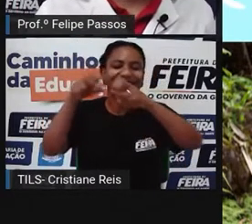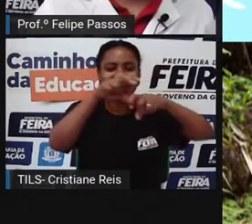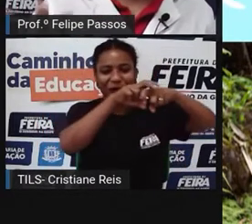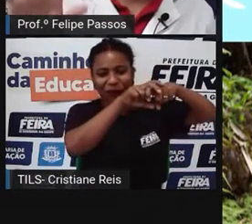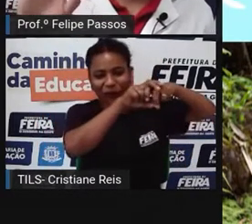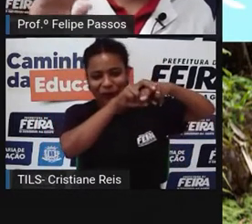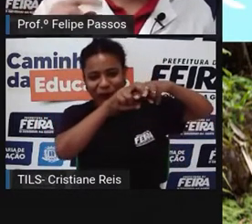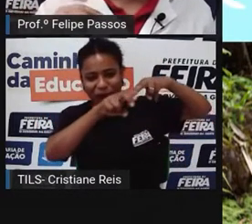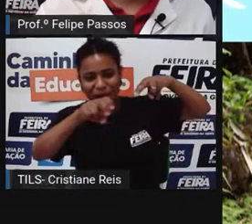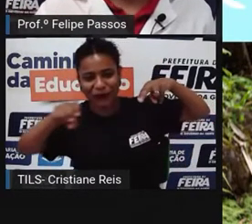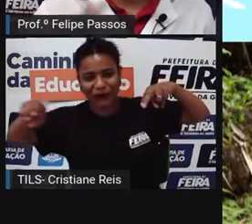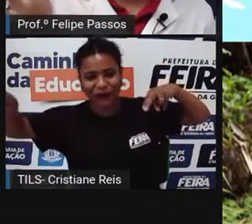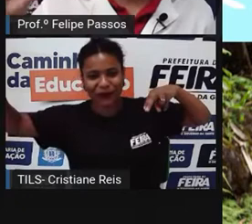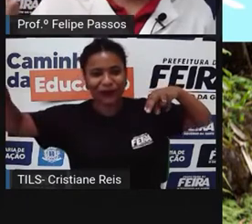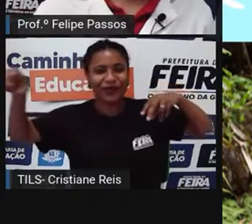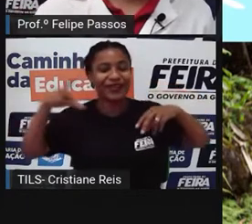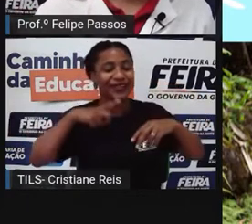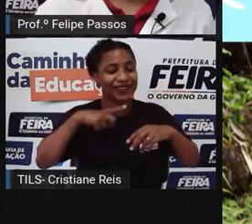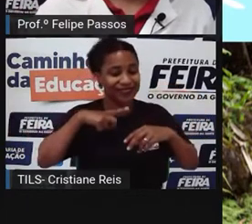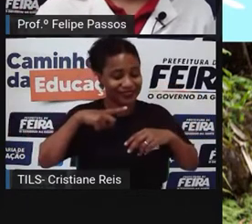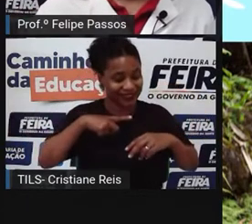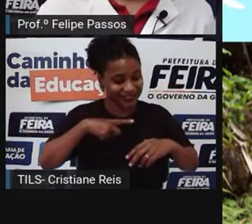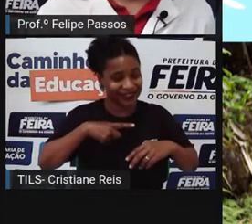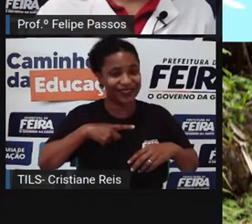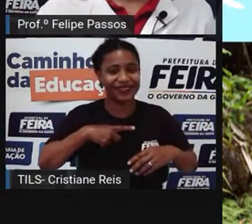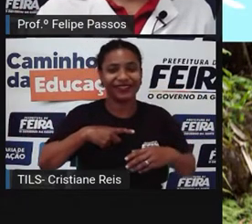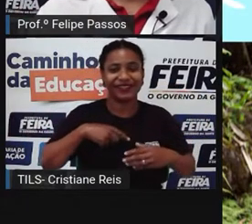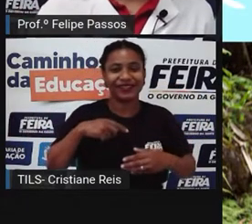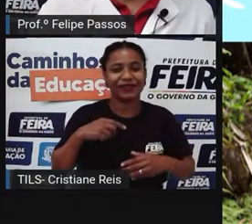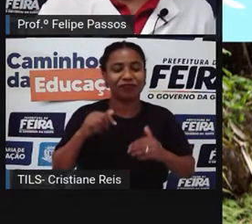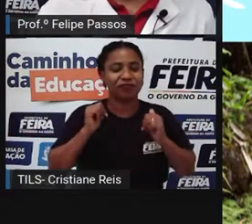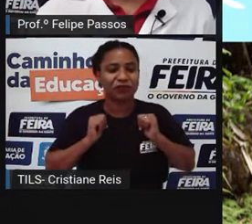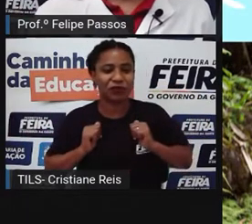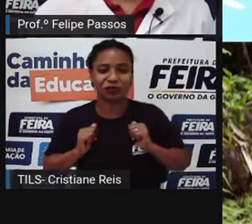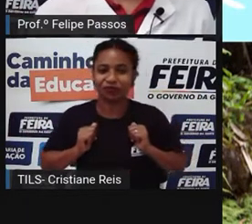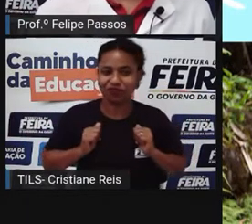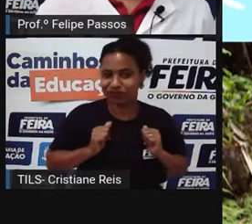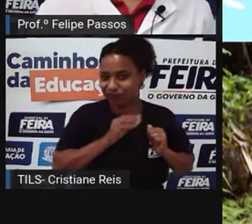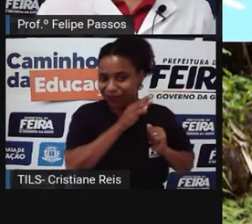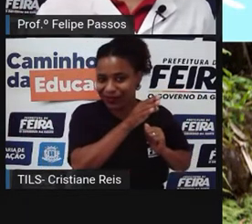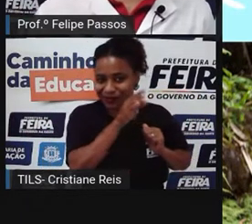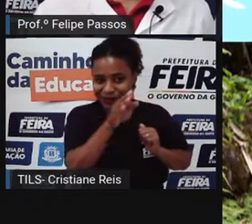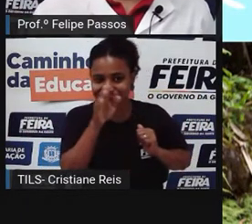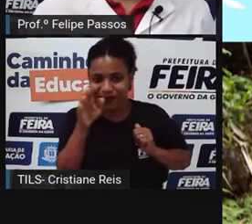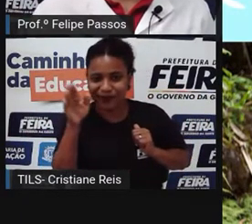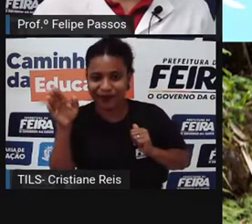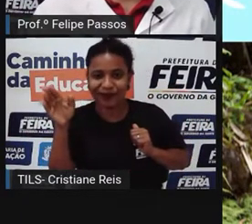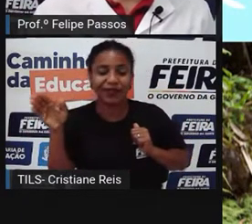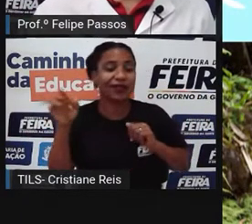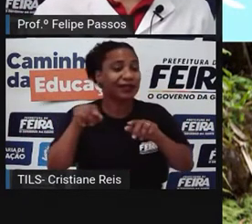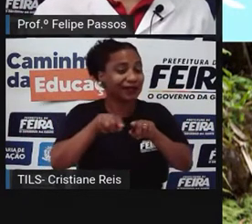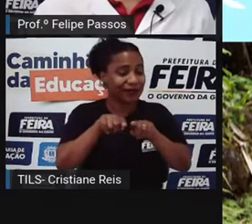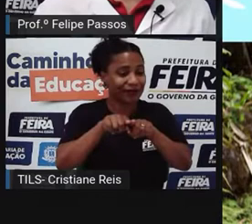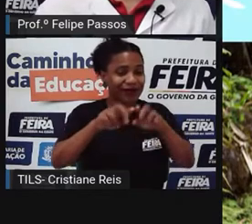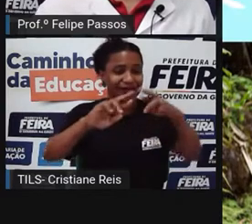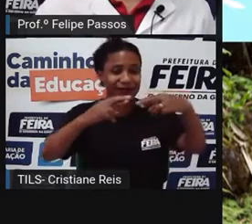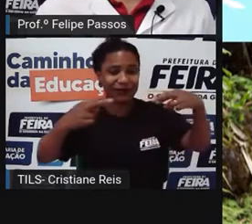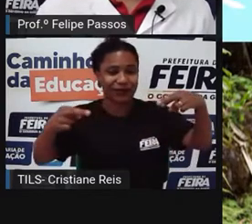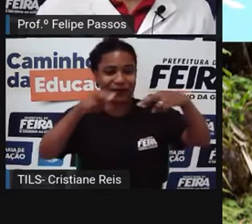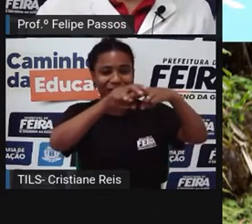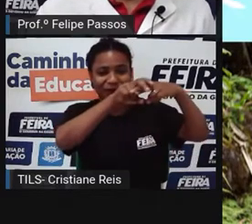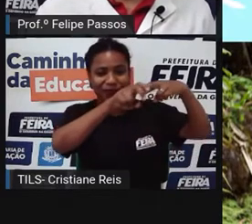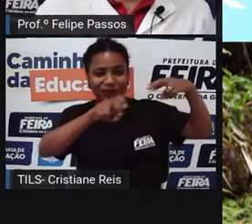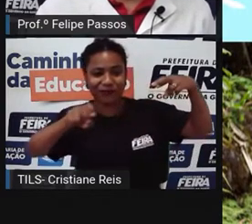pessoa anda pelo meio da mata, conhece o ambiente, as praias, os esportes radicais, né? Tudo